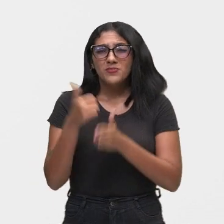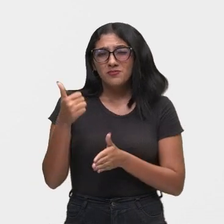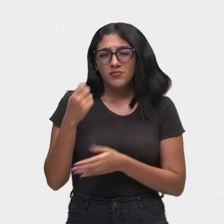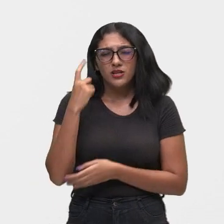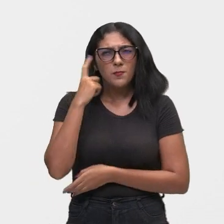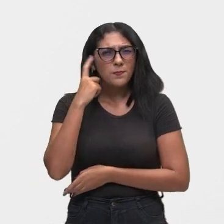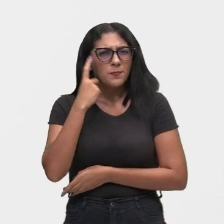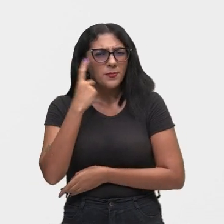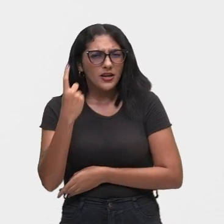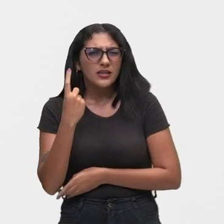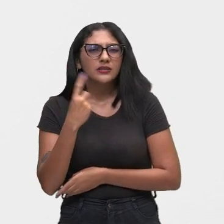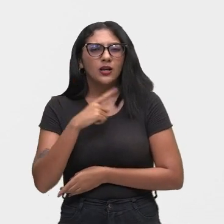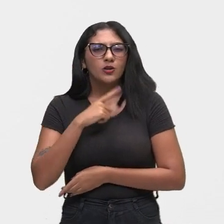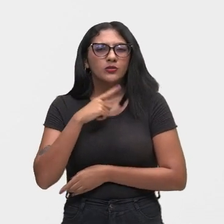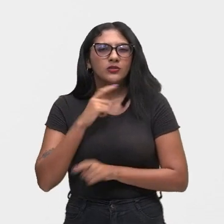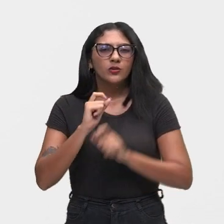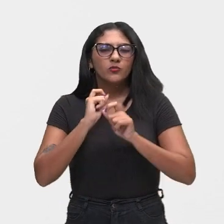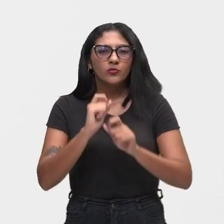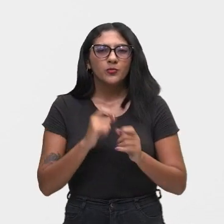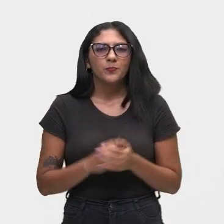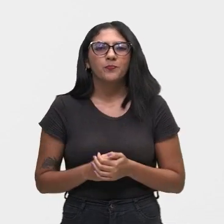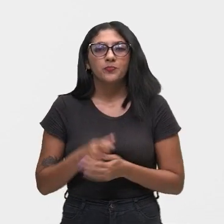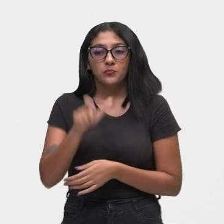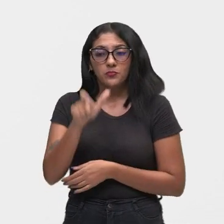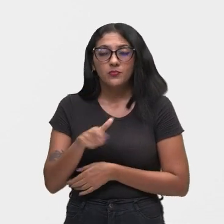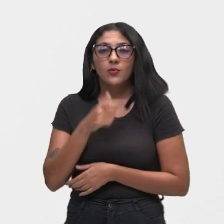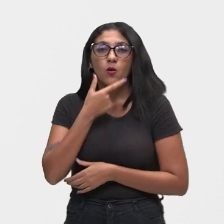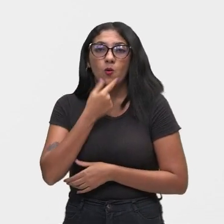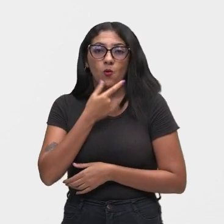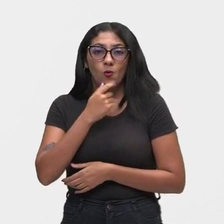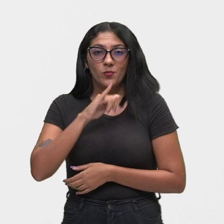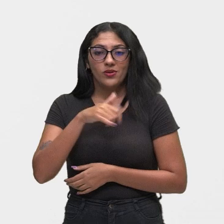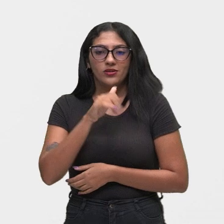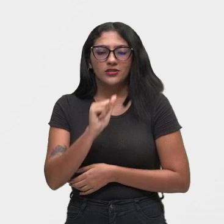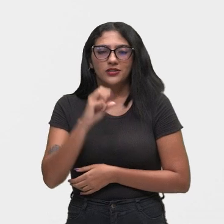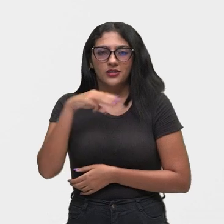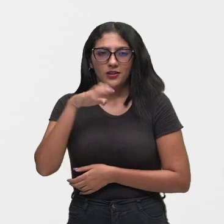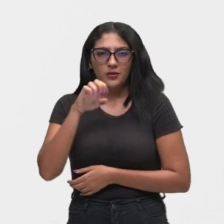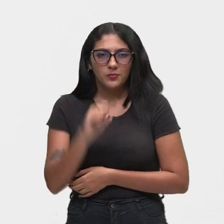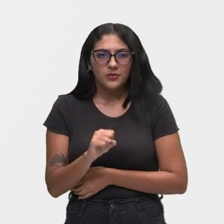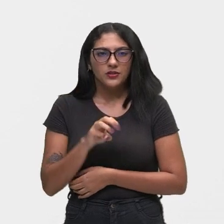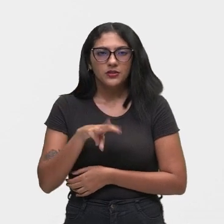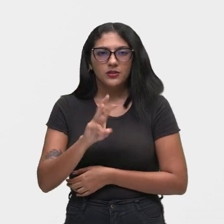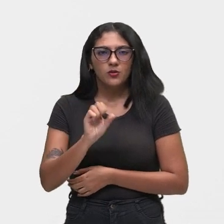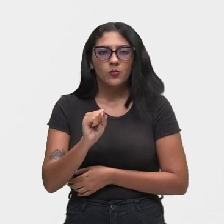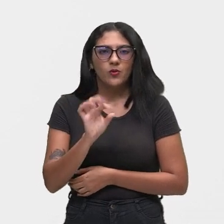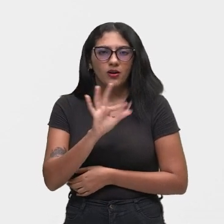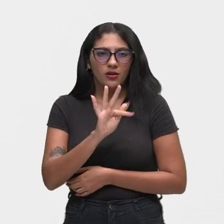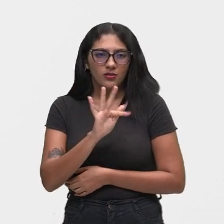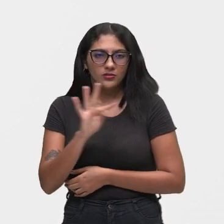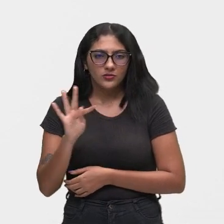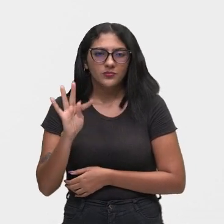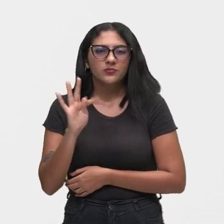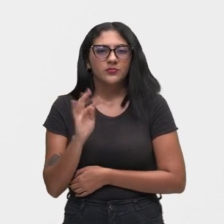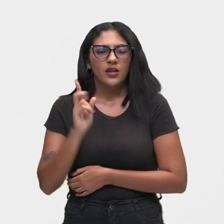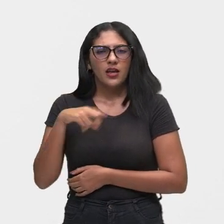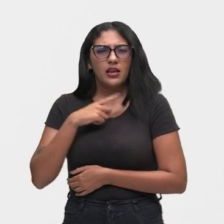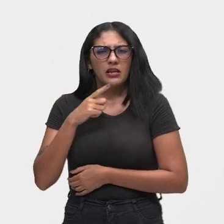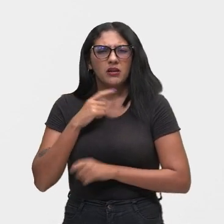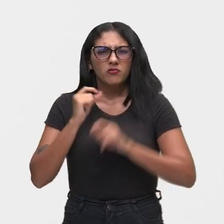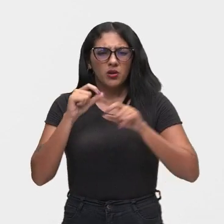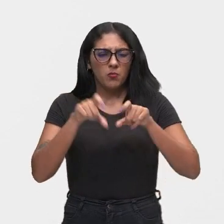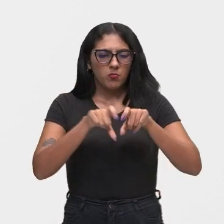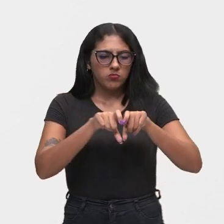né, revolucionária foi de James Watt. Né? Ele projetou um caminho cilindro